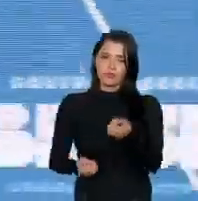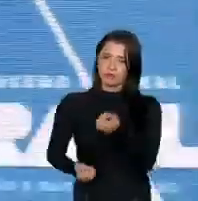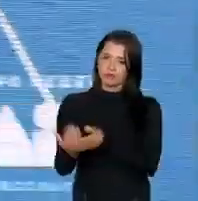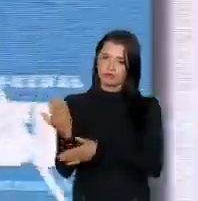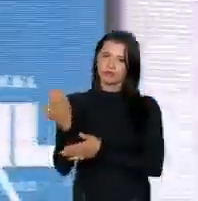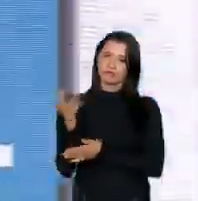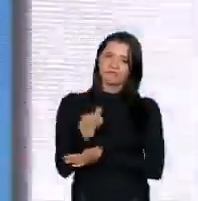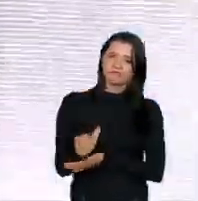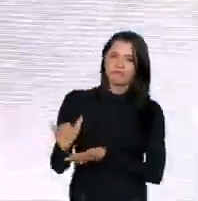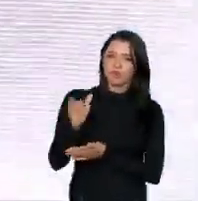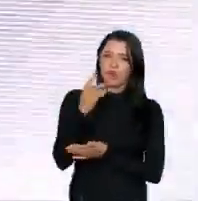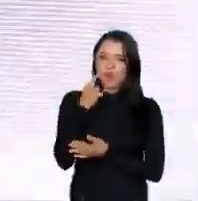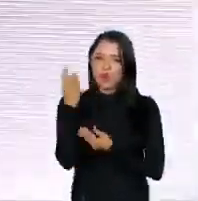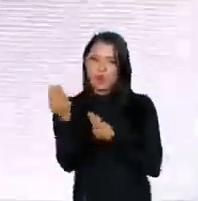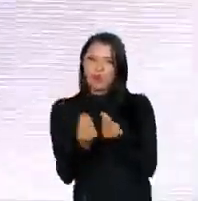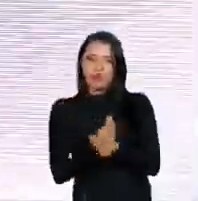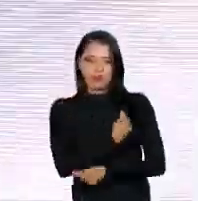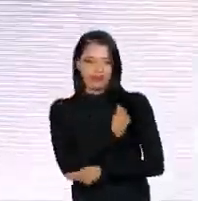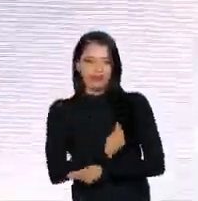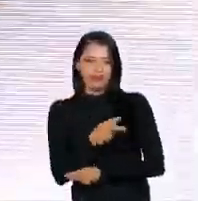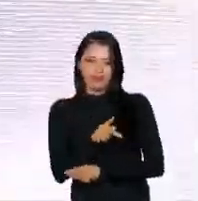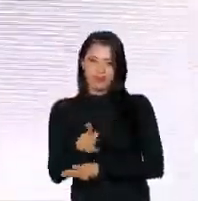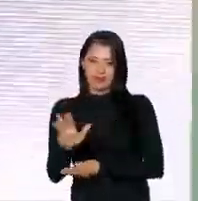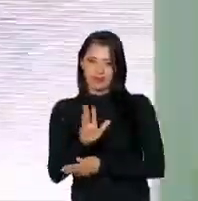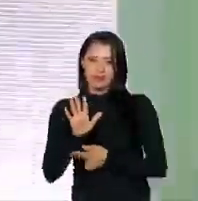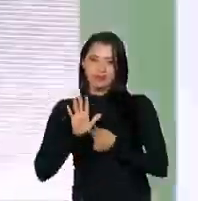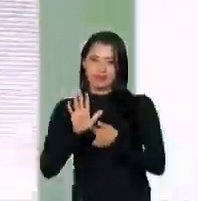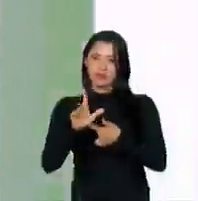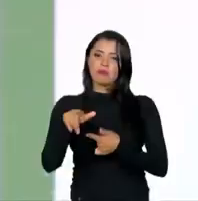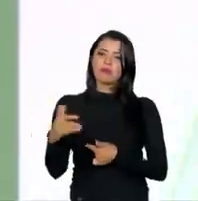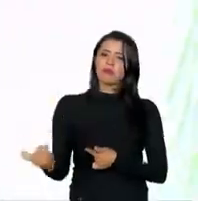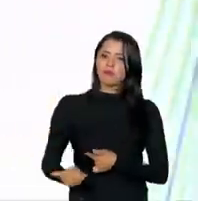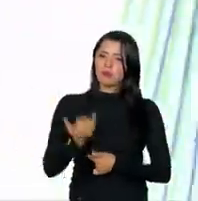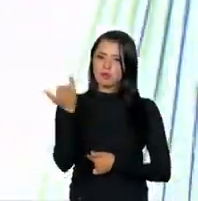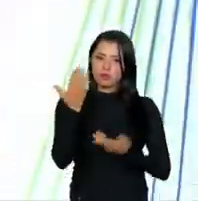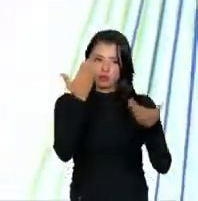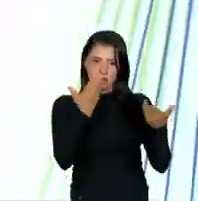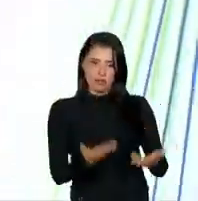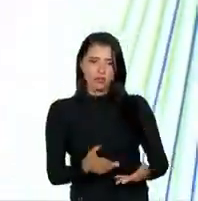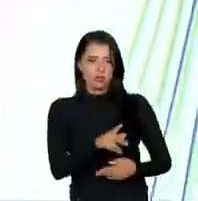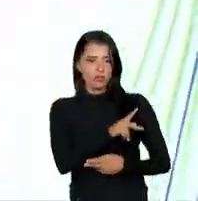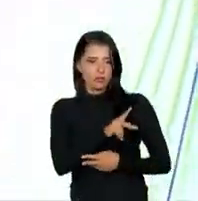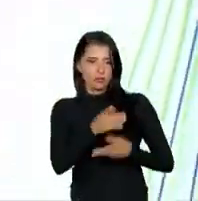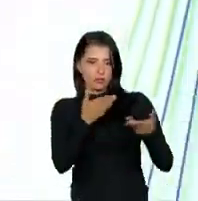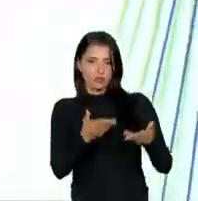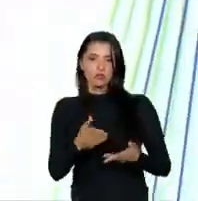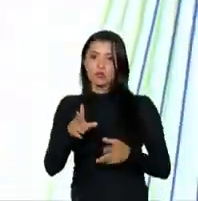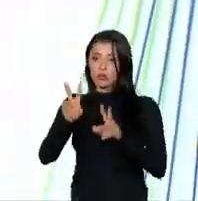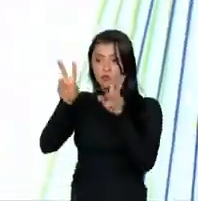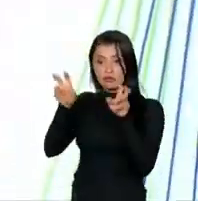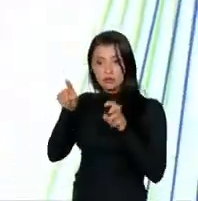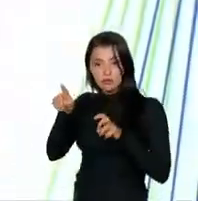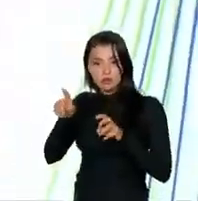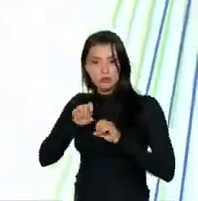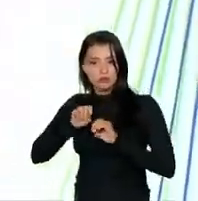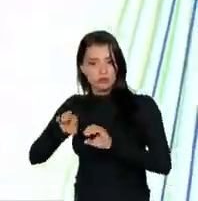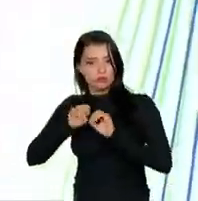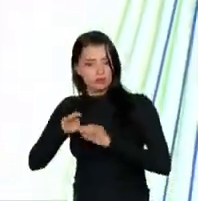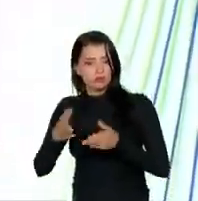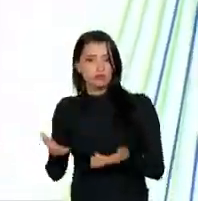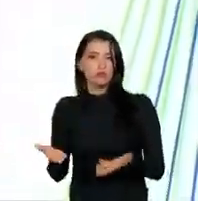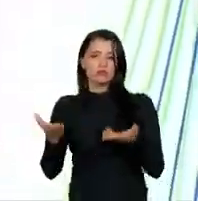construindo o desenho com a presença do presidente para mostrar a importância da autoridade maior do Brasil com esse tema. Um eixo de